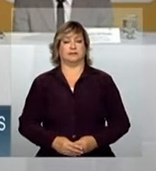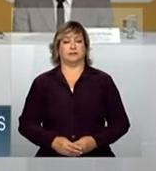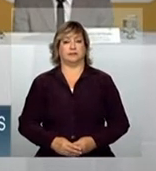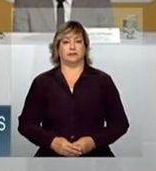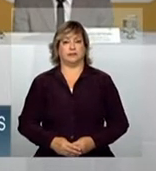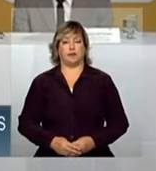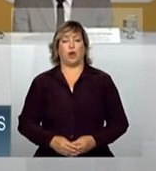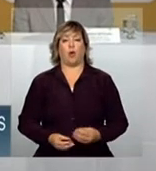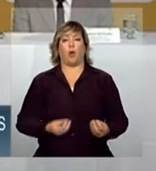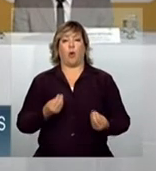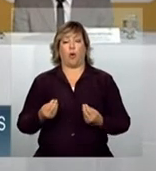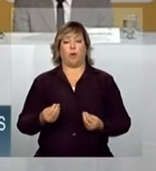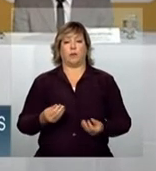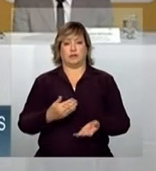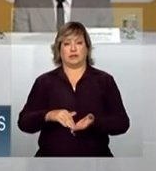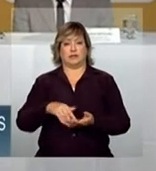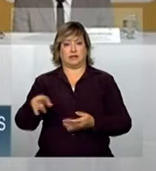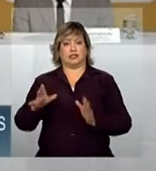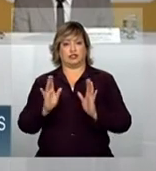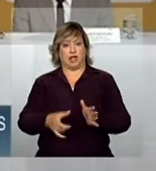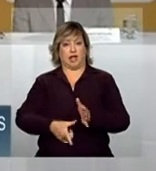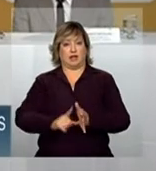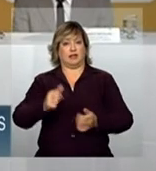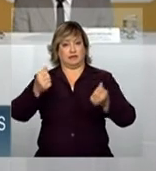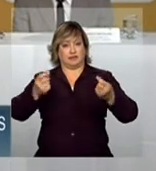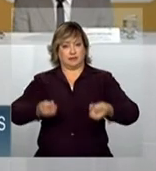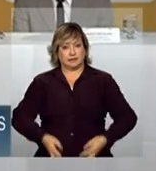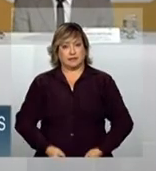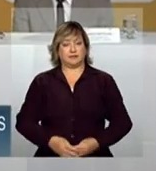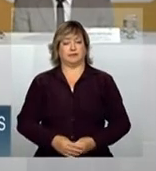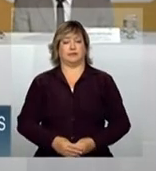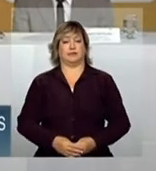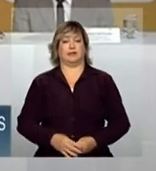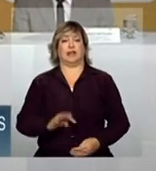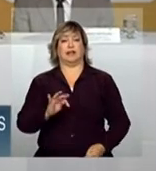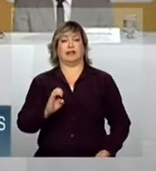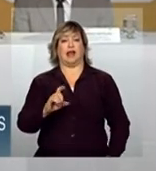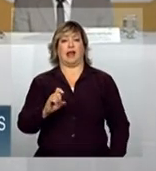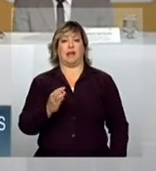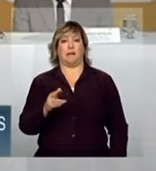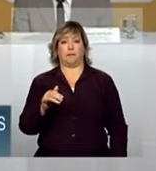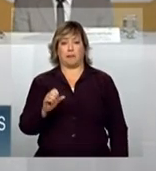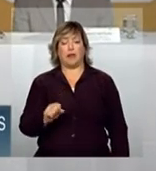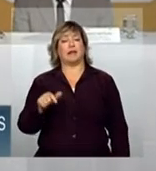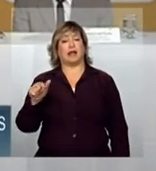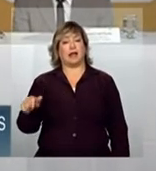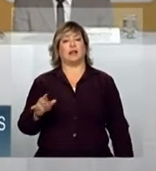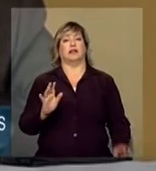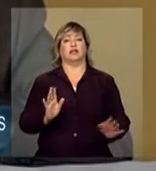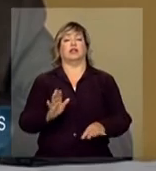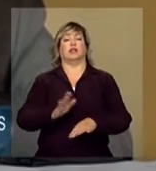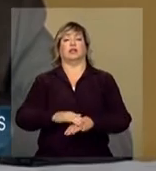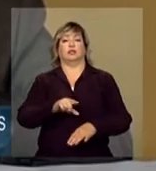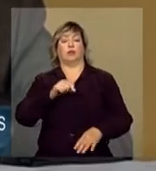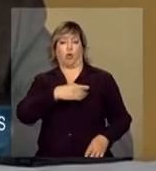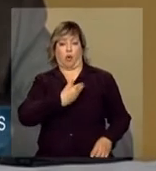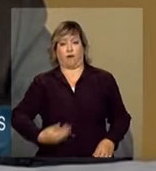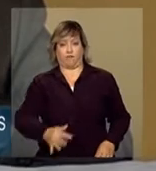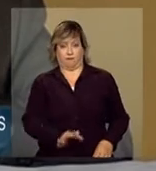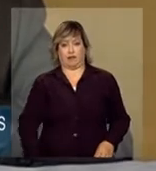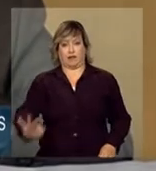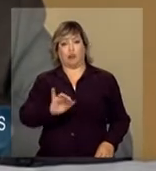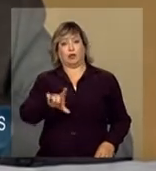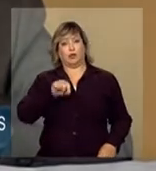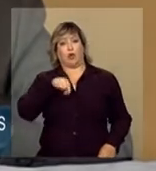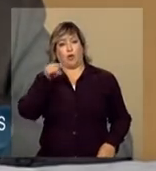Como o secretário já salientou, a Telebrás ela foi escolhida pelo governo federal, pelo Ministério